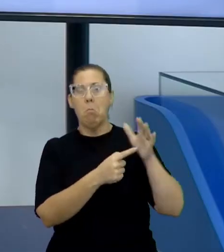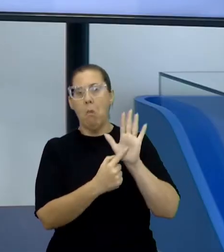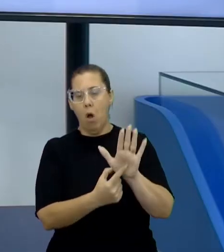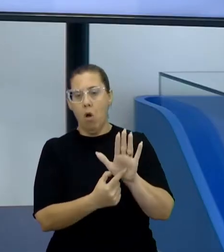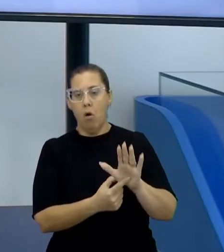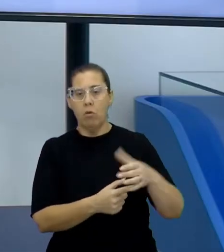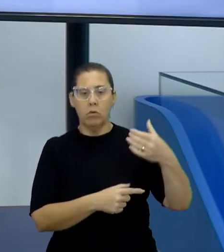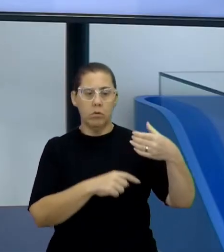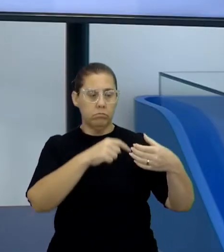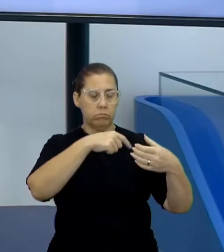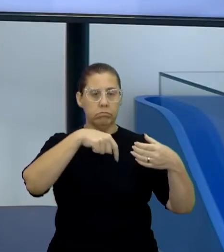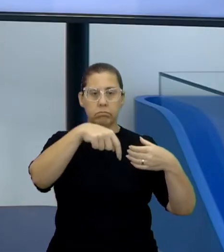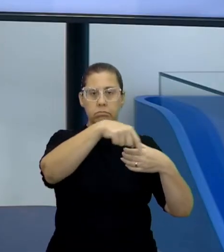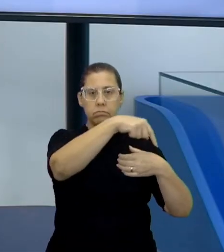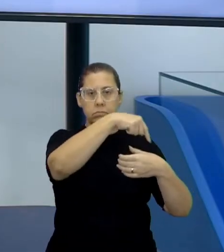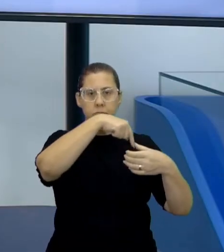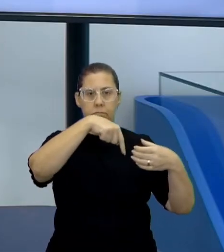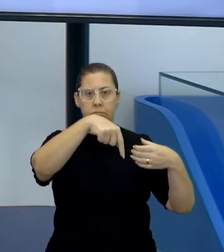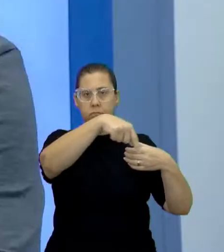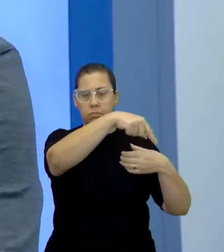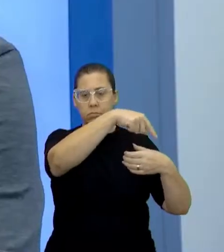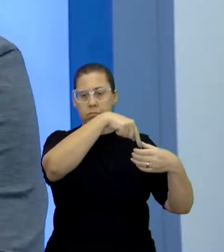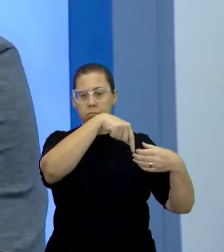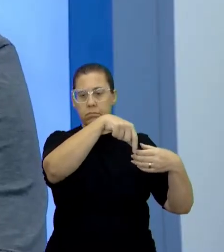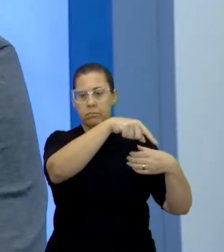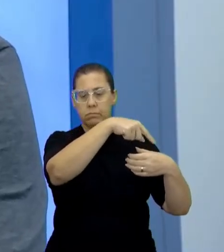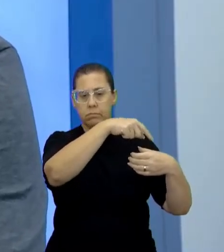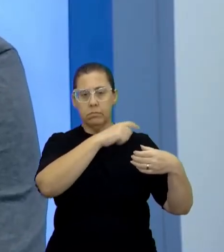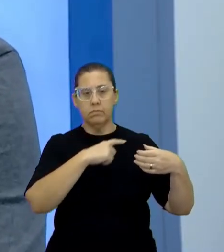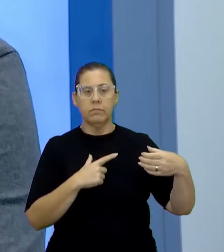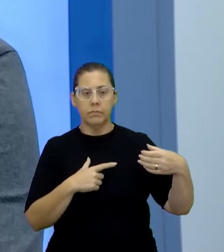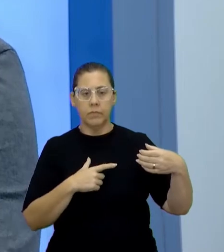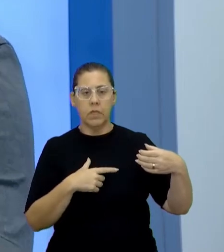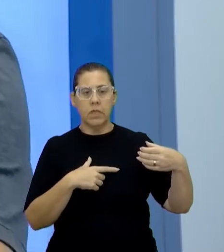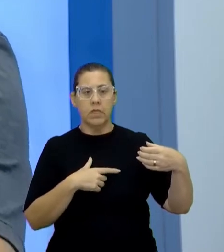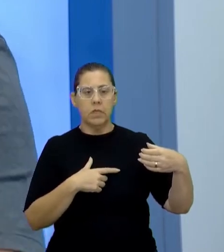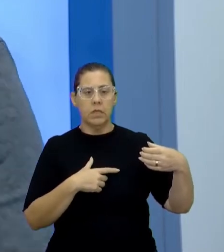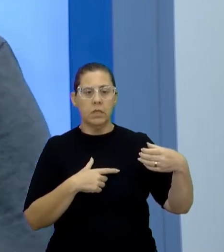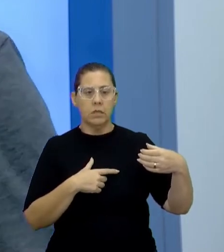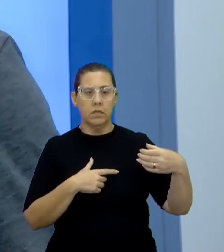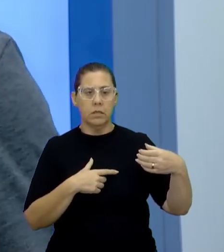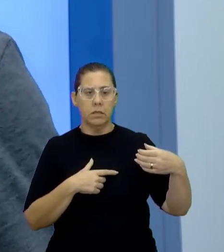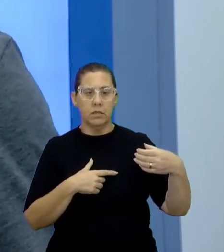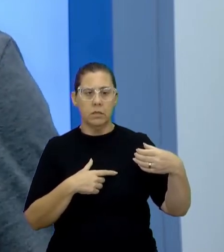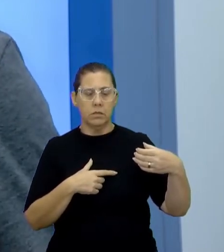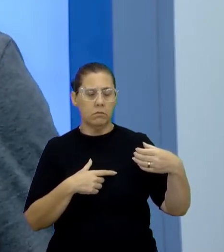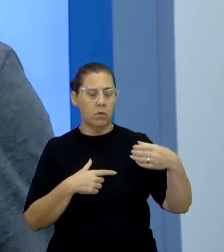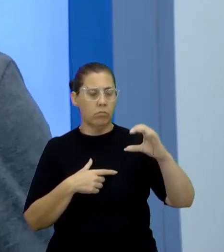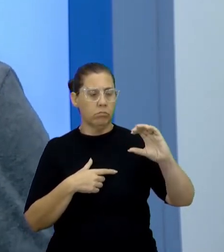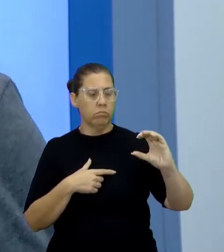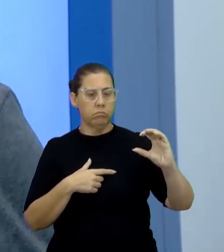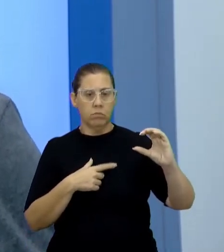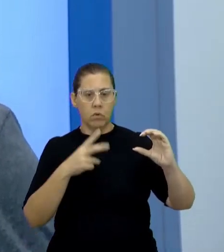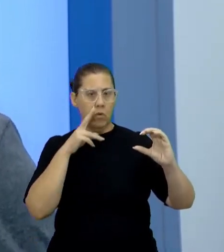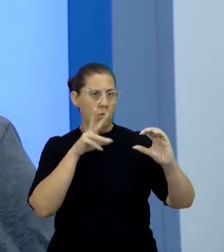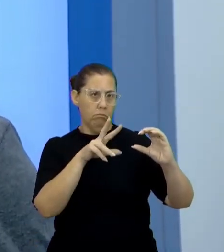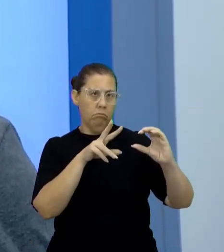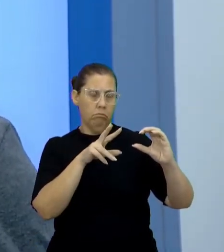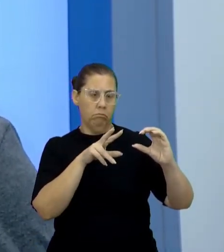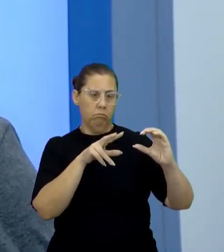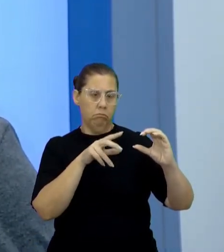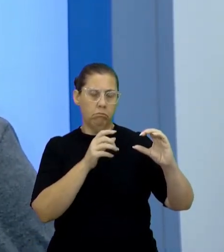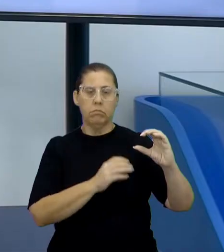essa superfície aqui, ó, da garrafa, se eu olhar assim, ó, você vai perceber que ela é, olha,